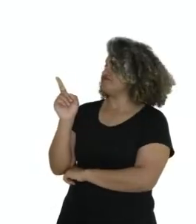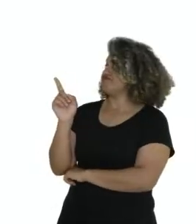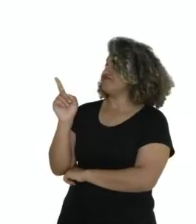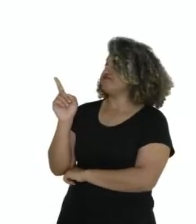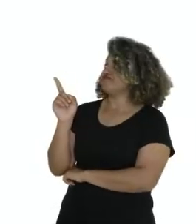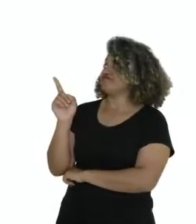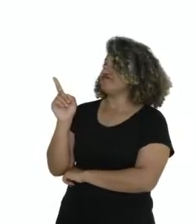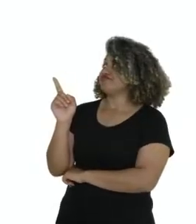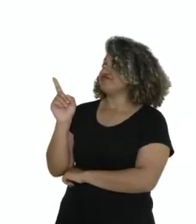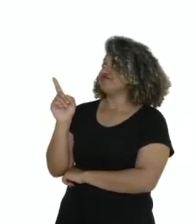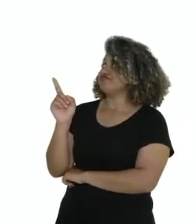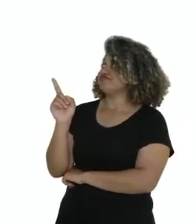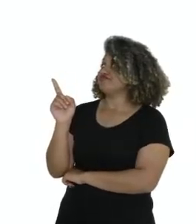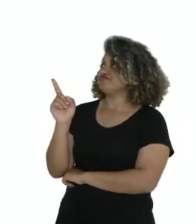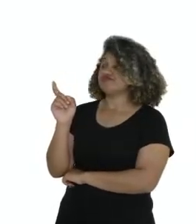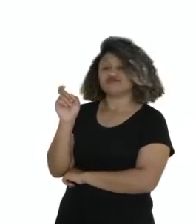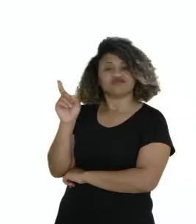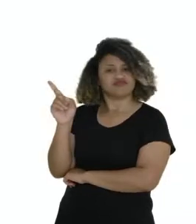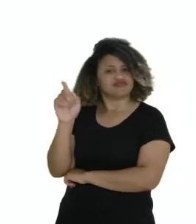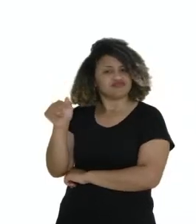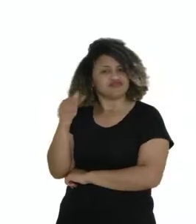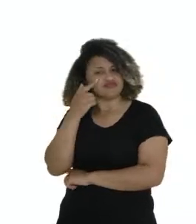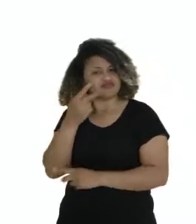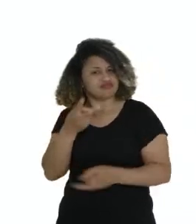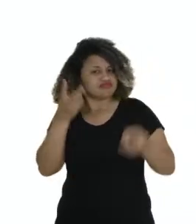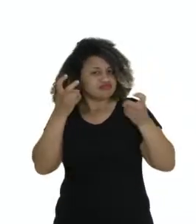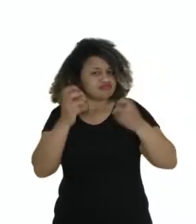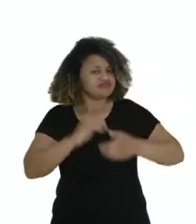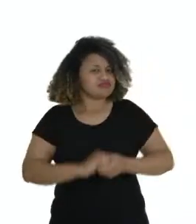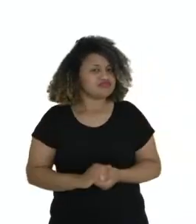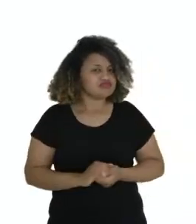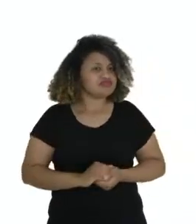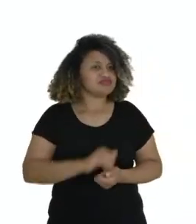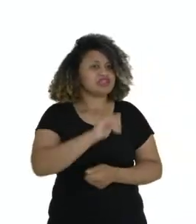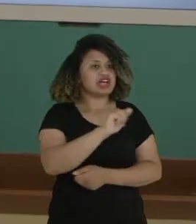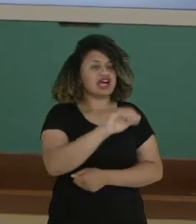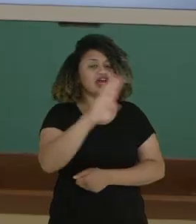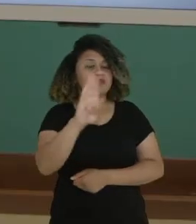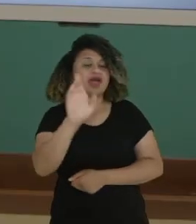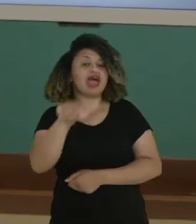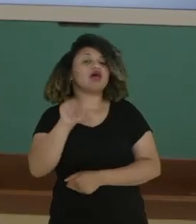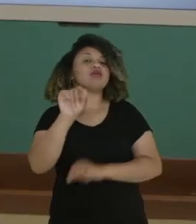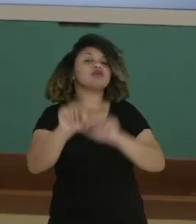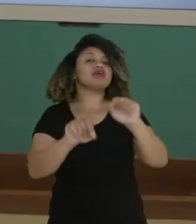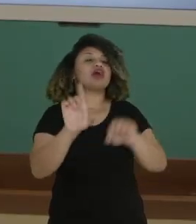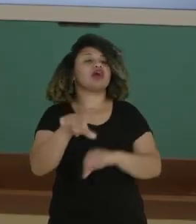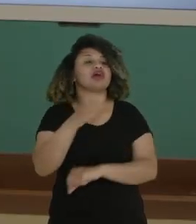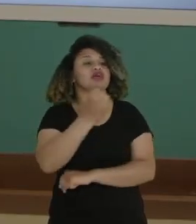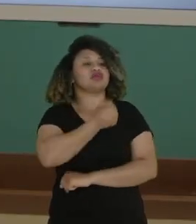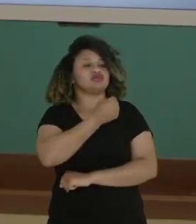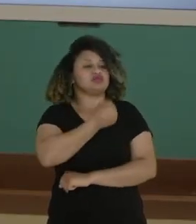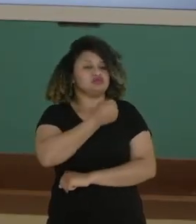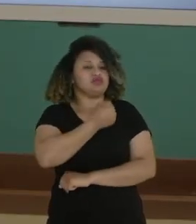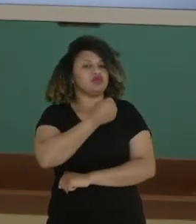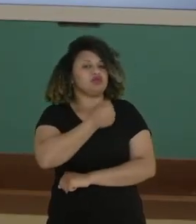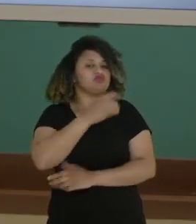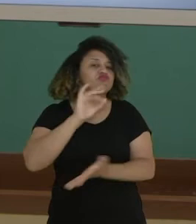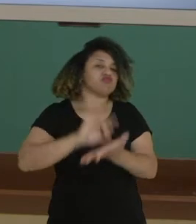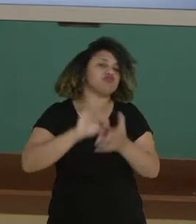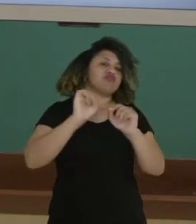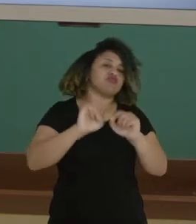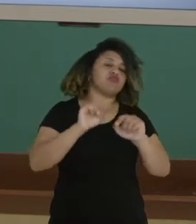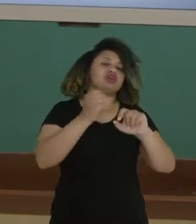tá? Mas é muita letra. Respira fundo. A e B são números reais, ok? Pode ser